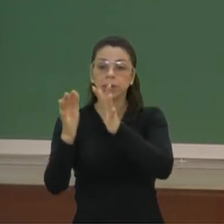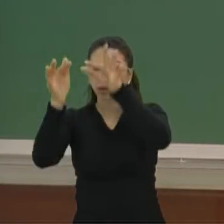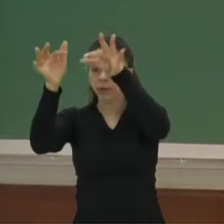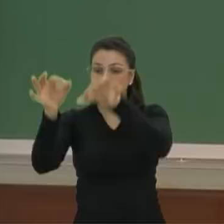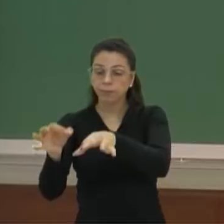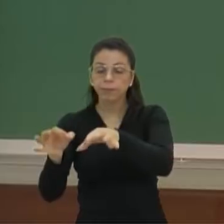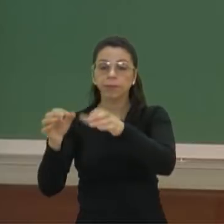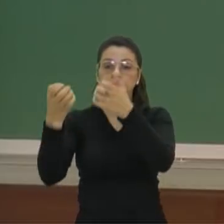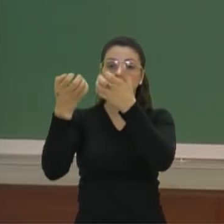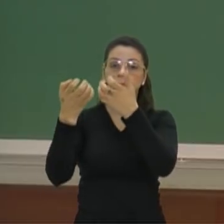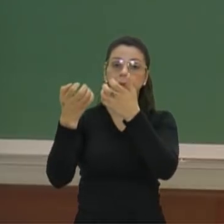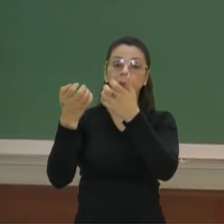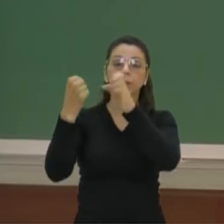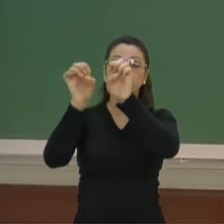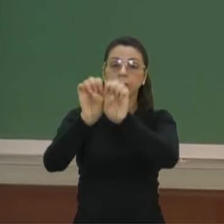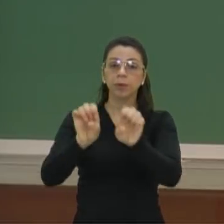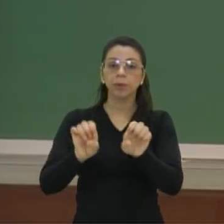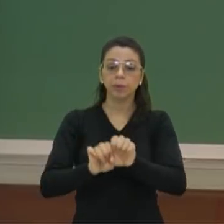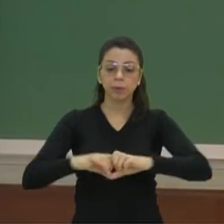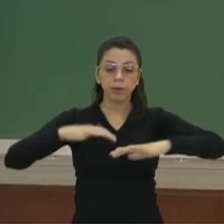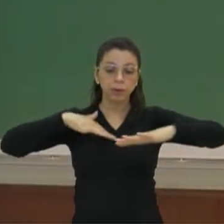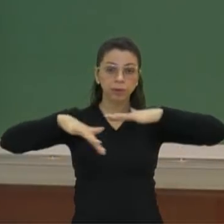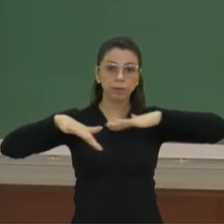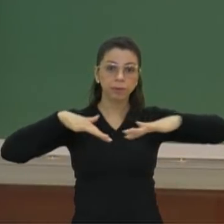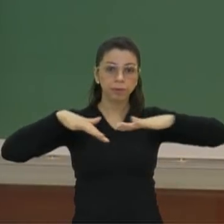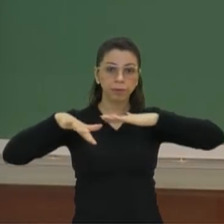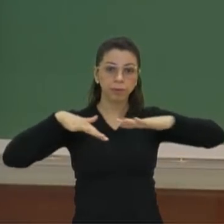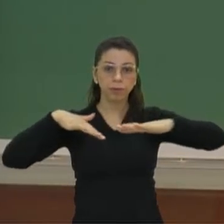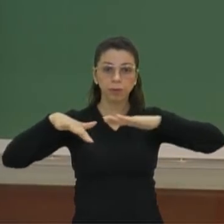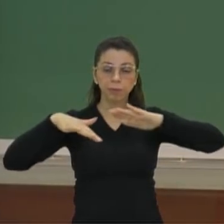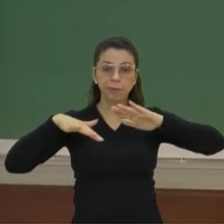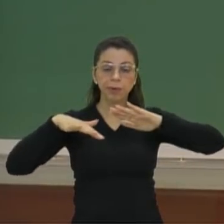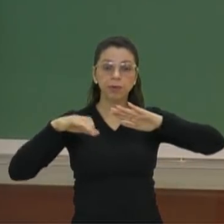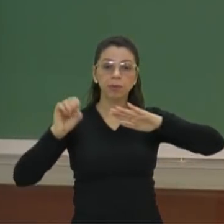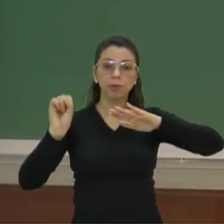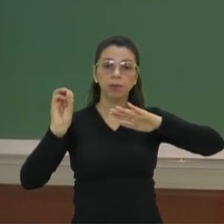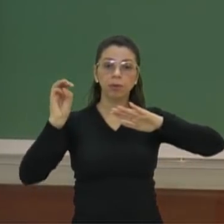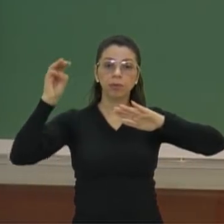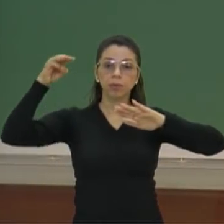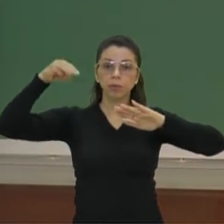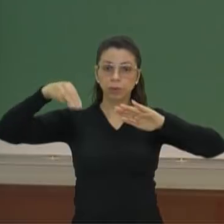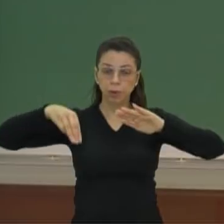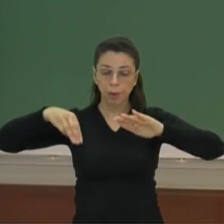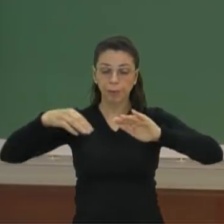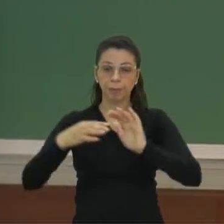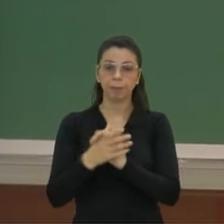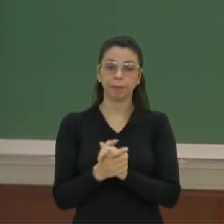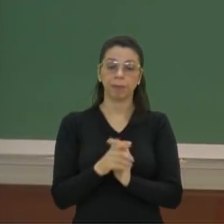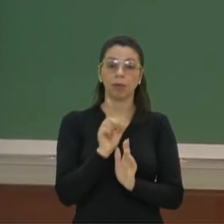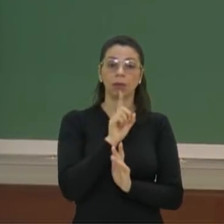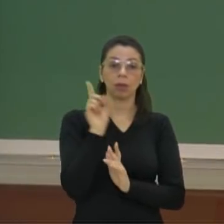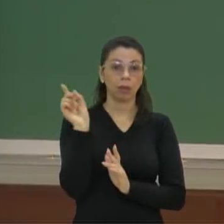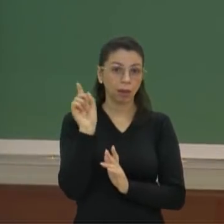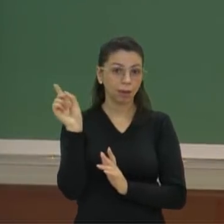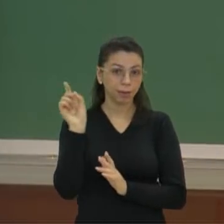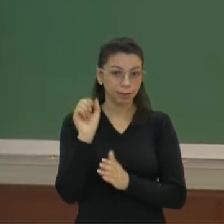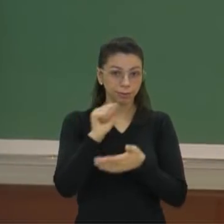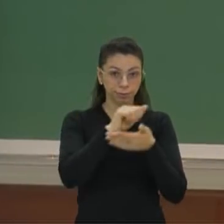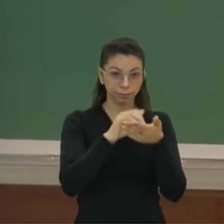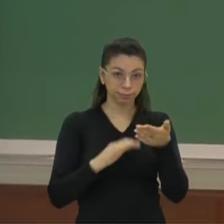que vibram com a passagem de uma onda sonora. Então, esse exercício é